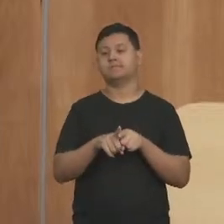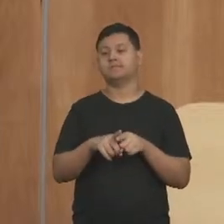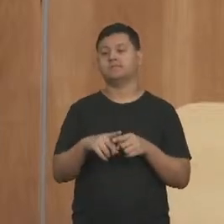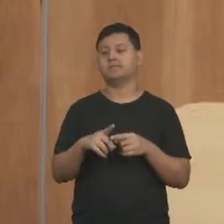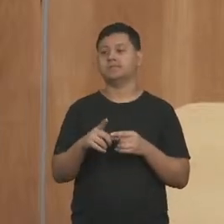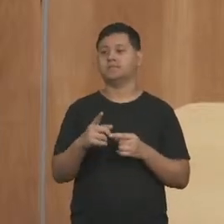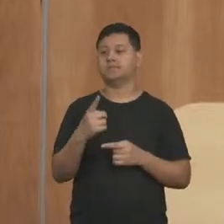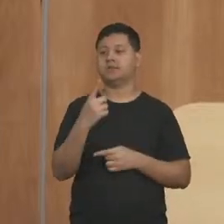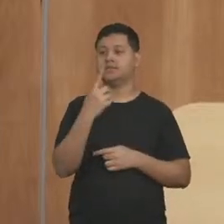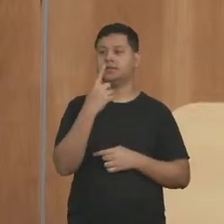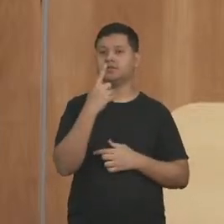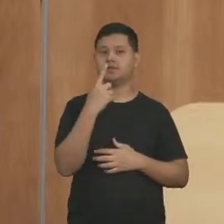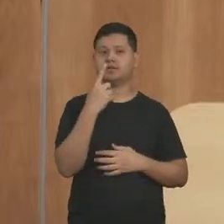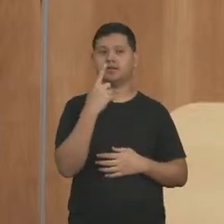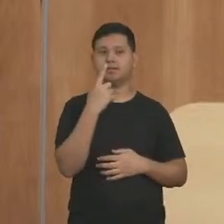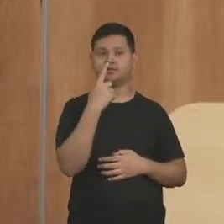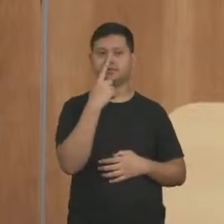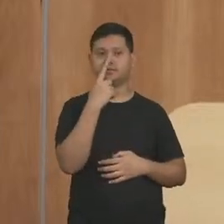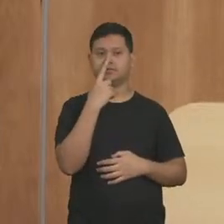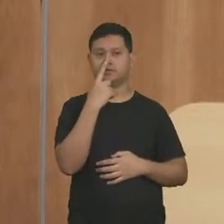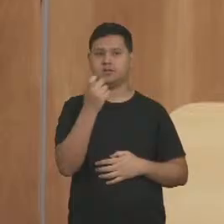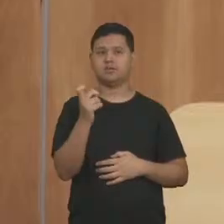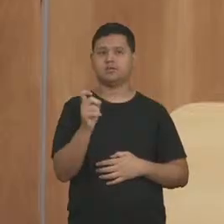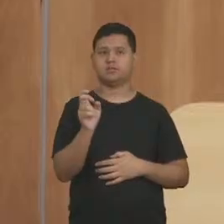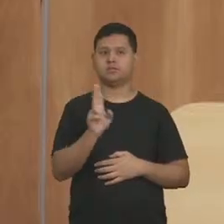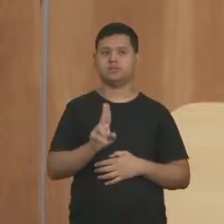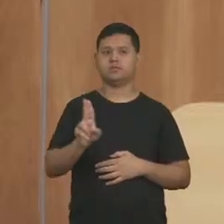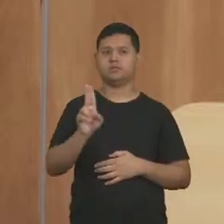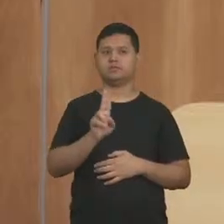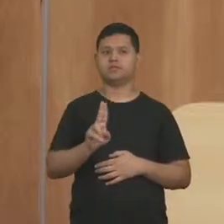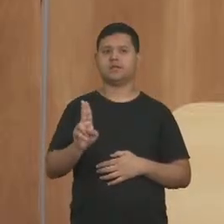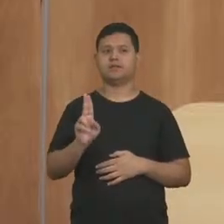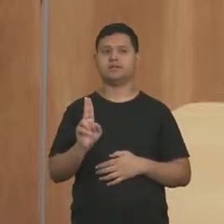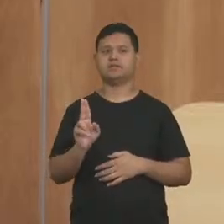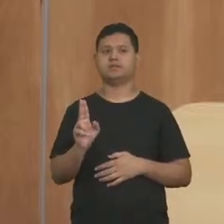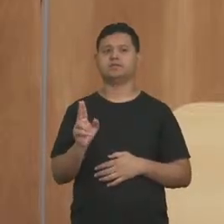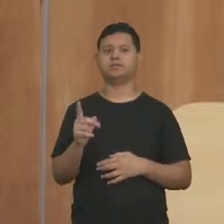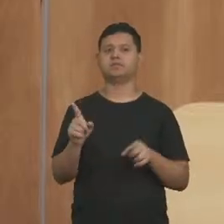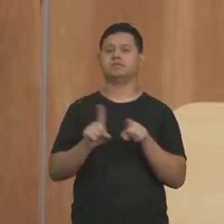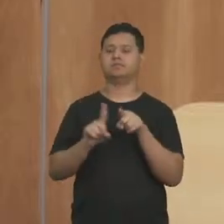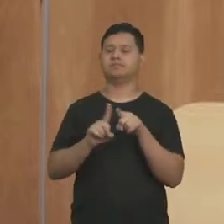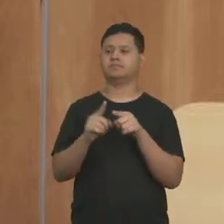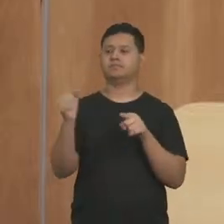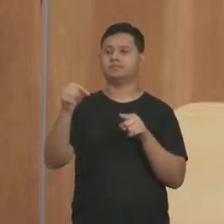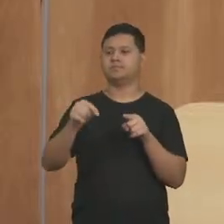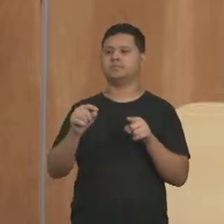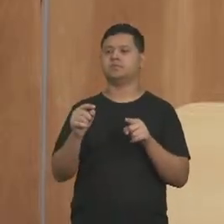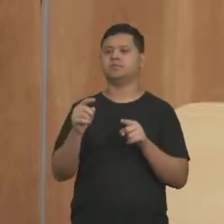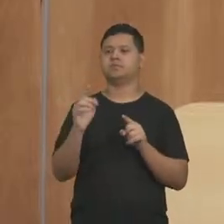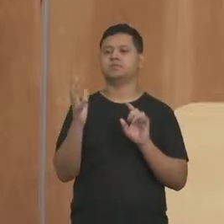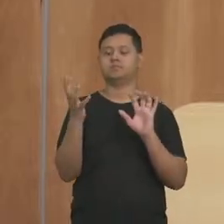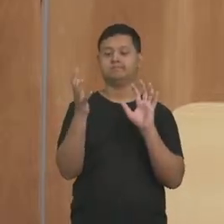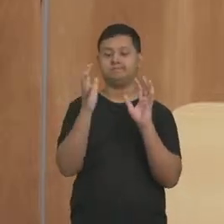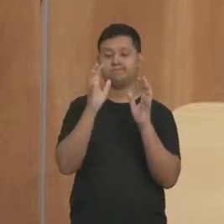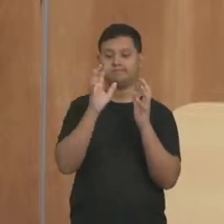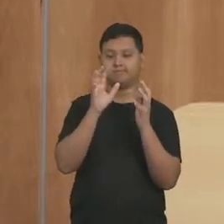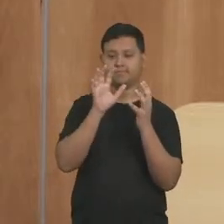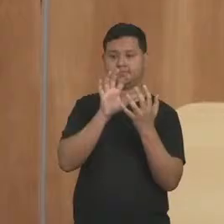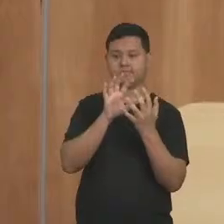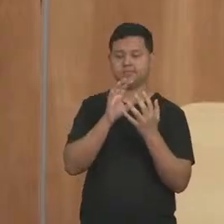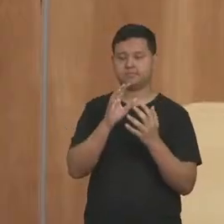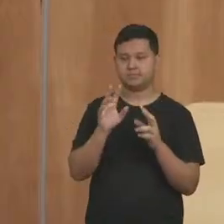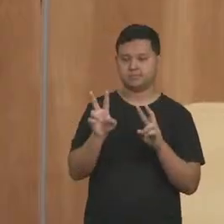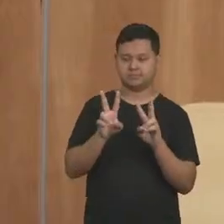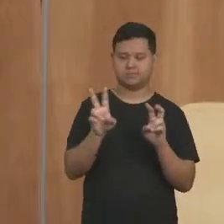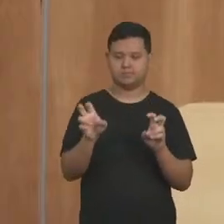de lixo, né, alternativas de alimentação saudável, já que nós estamos numa crise de alimentar.